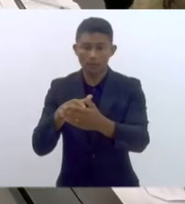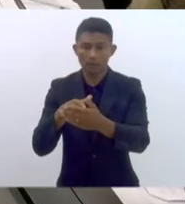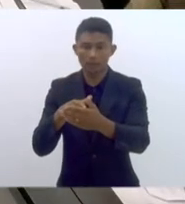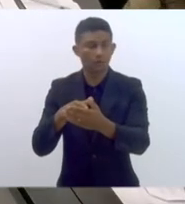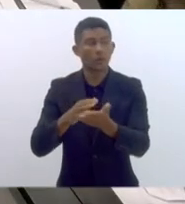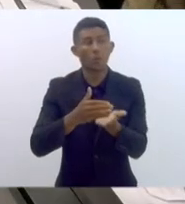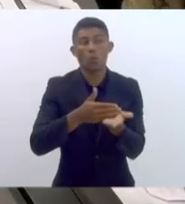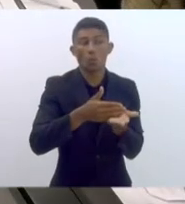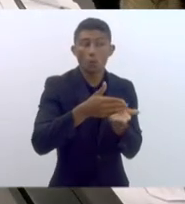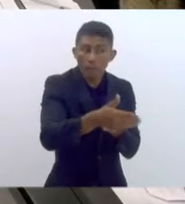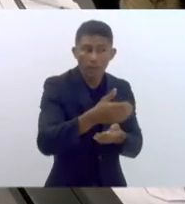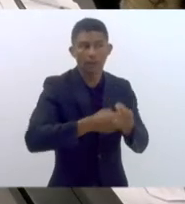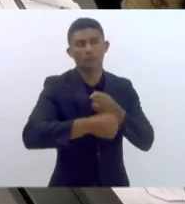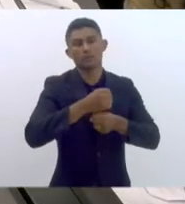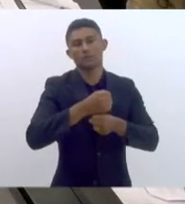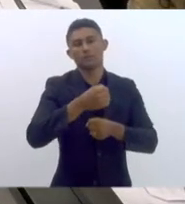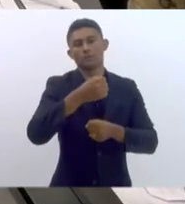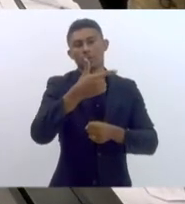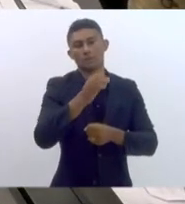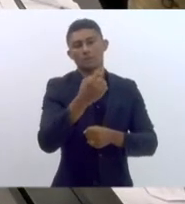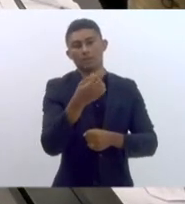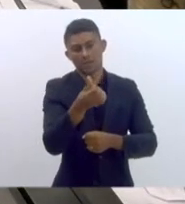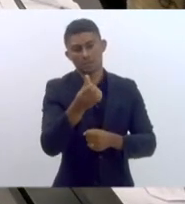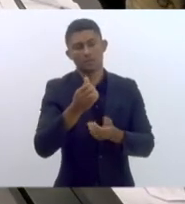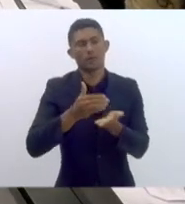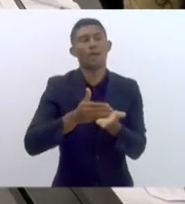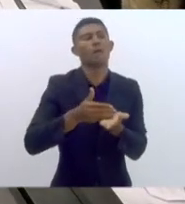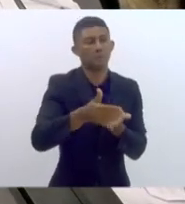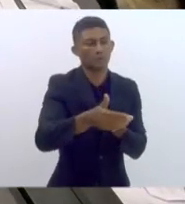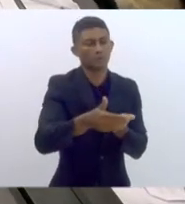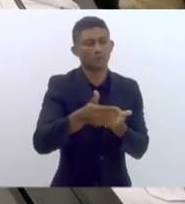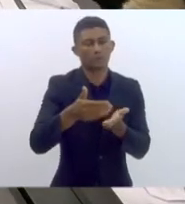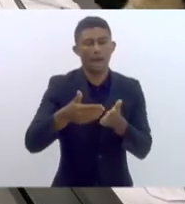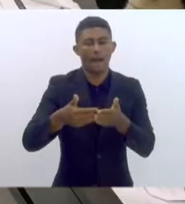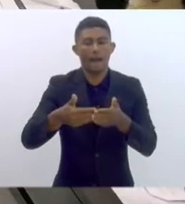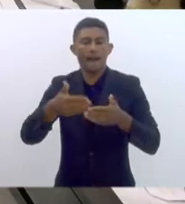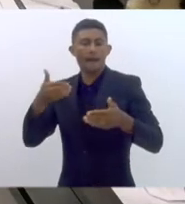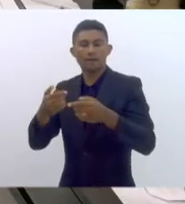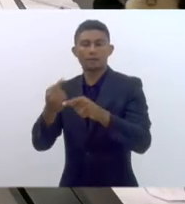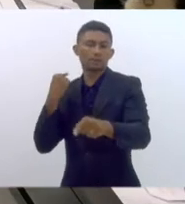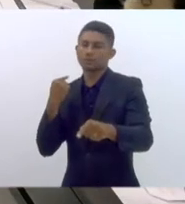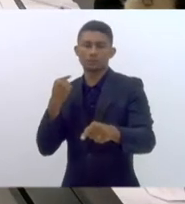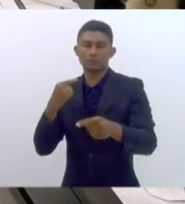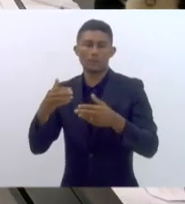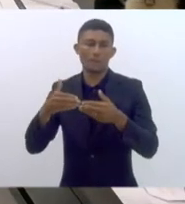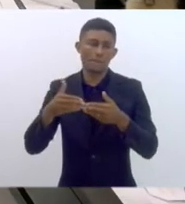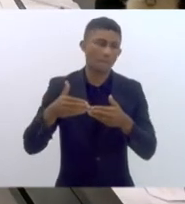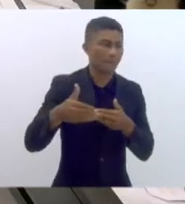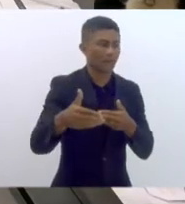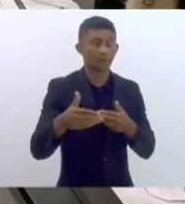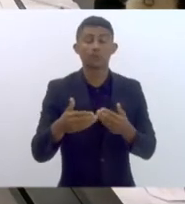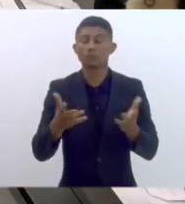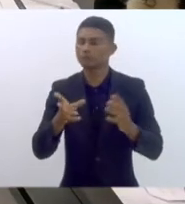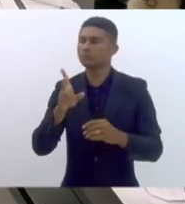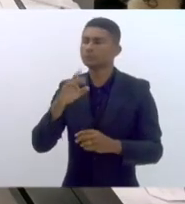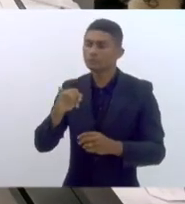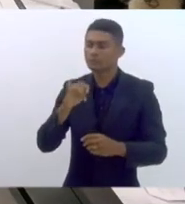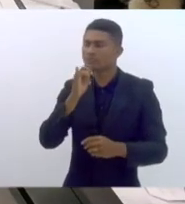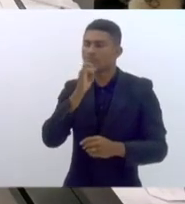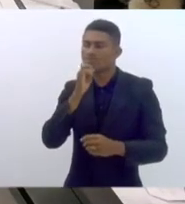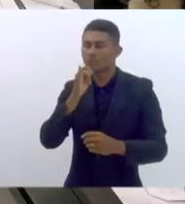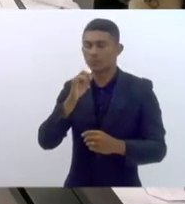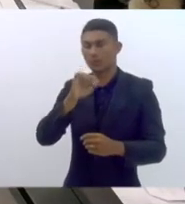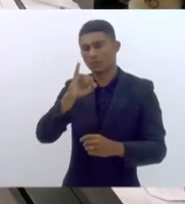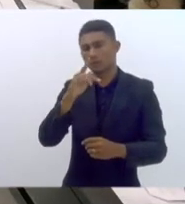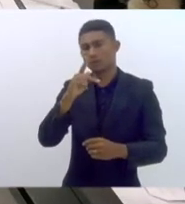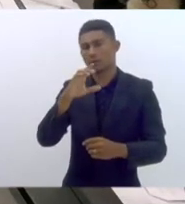Né? Sim, a partir para frente, tá. E não para trás. Se ela fosse incorporada, IPCA mais 4,